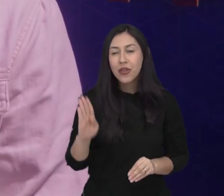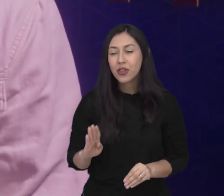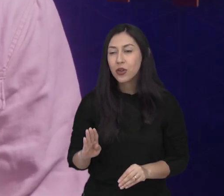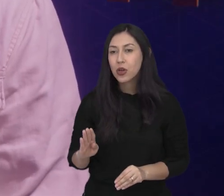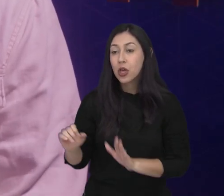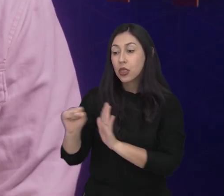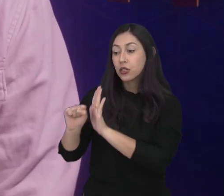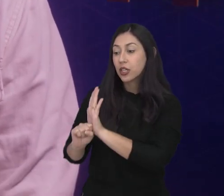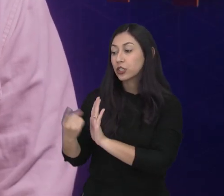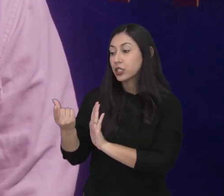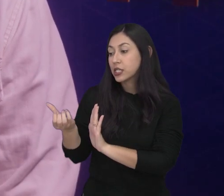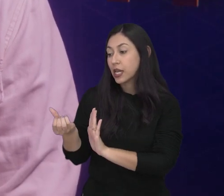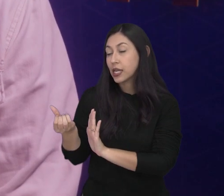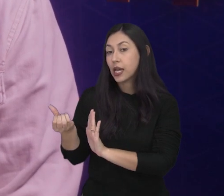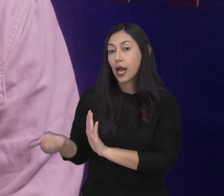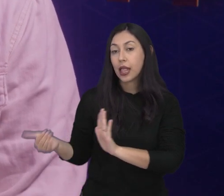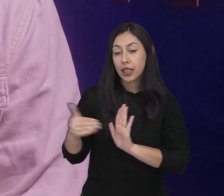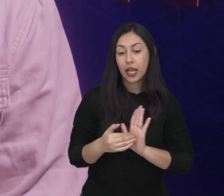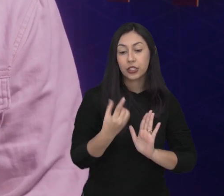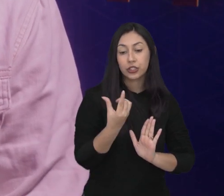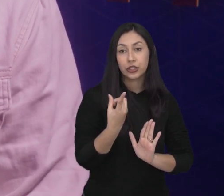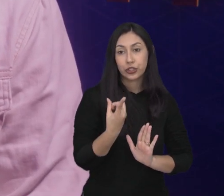Entre o século XVI e XIX foram